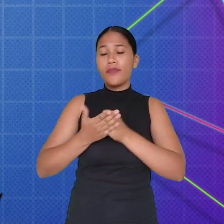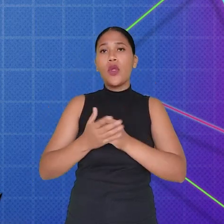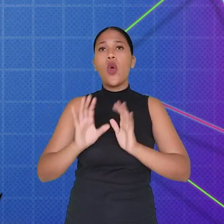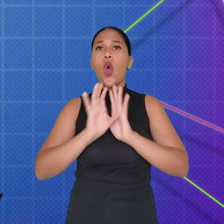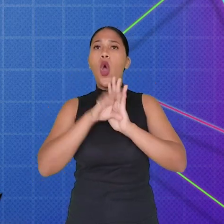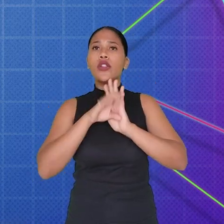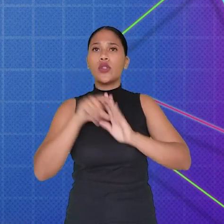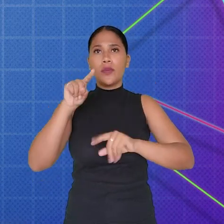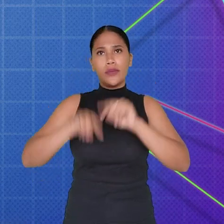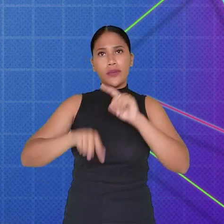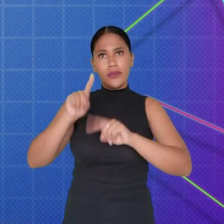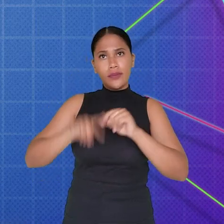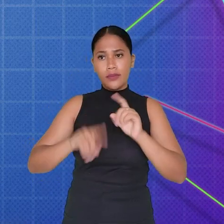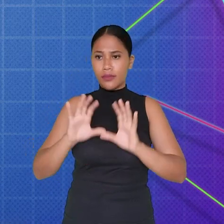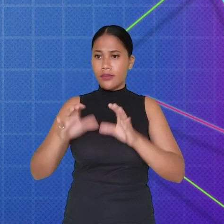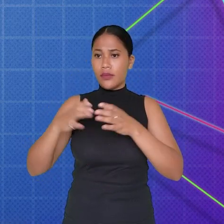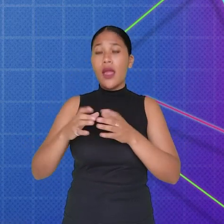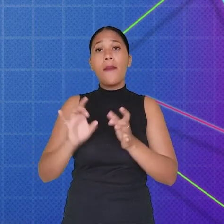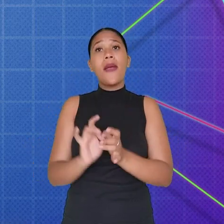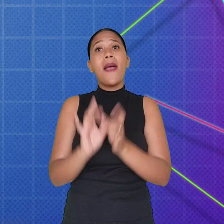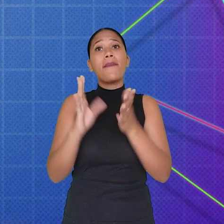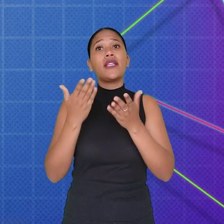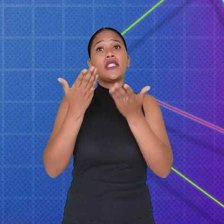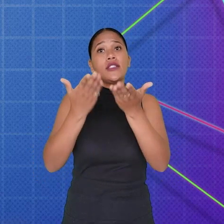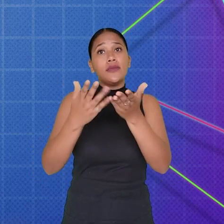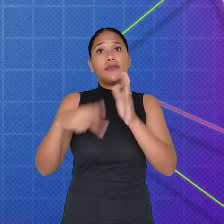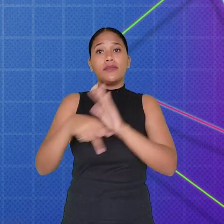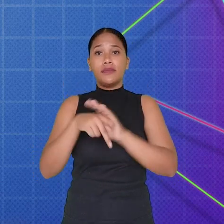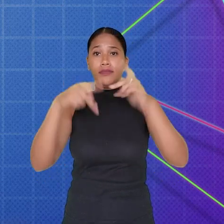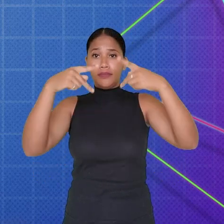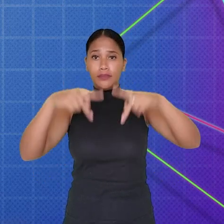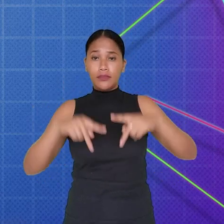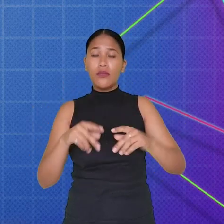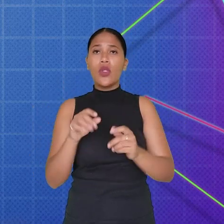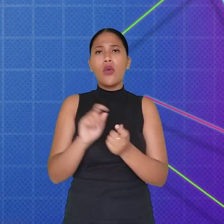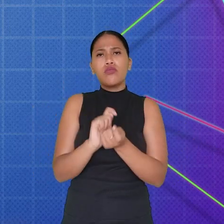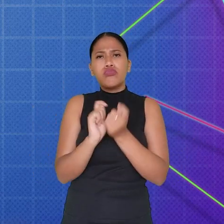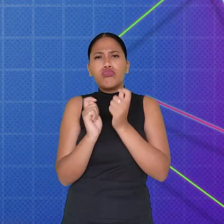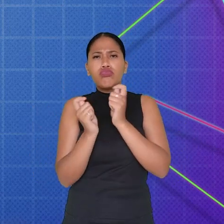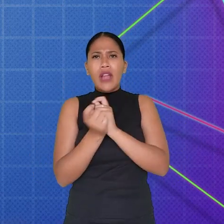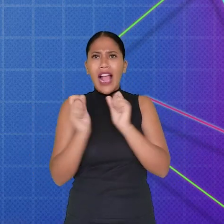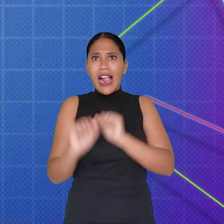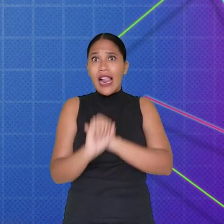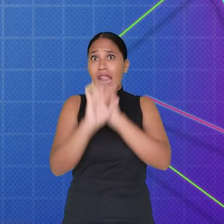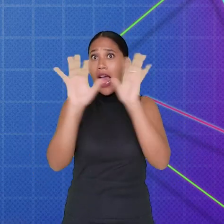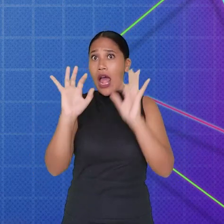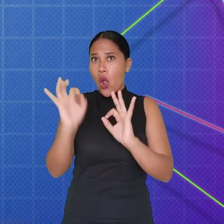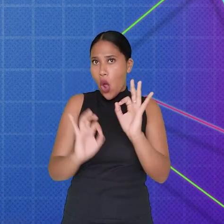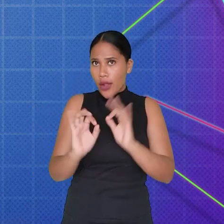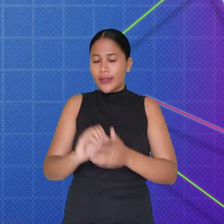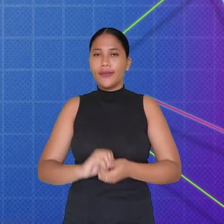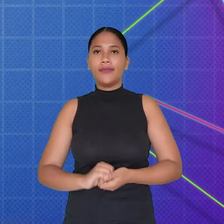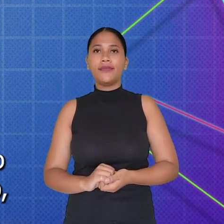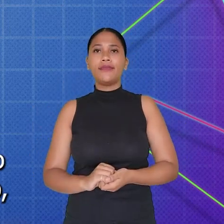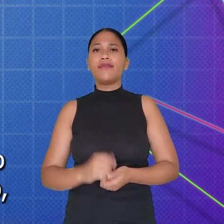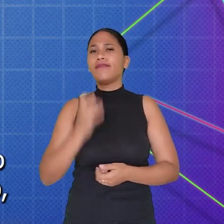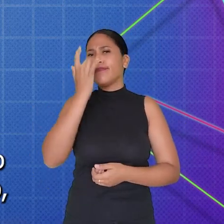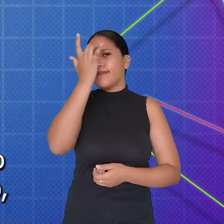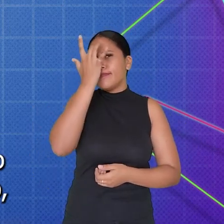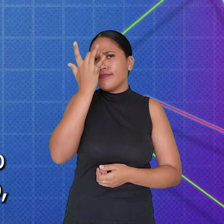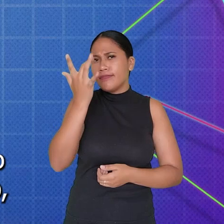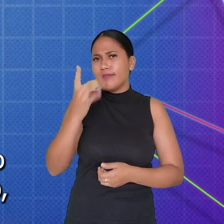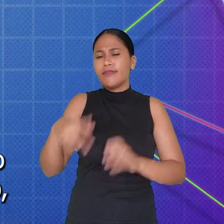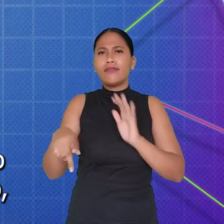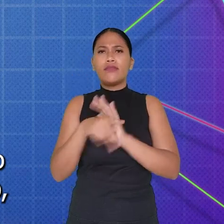conceitos de objetos, como classes e instâncias que permitem ao programador modelar seu software de maneira clara e organizada. Isso